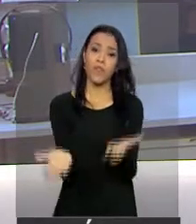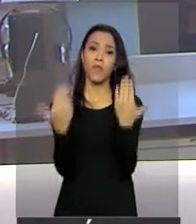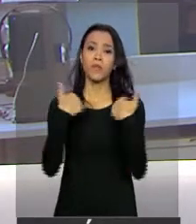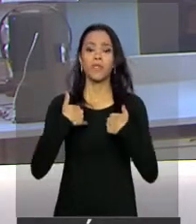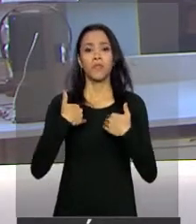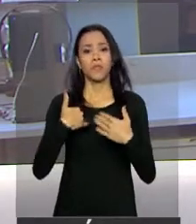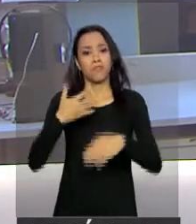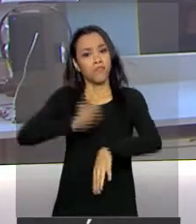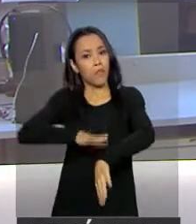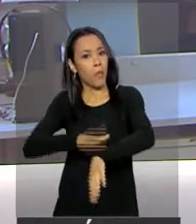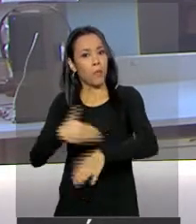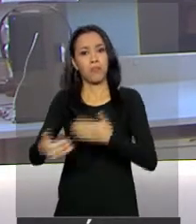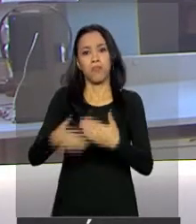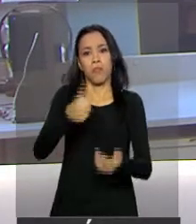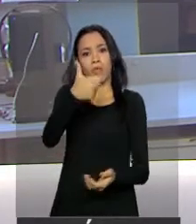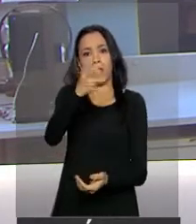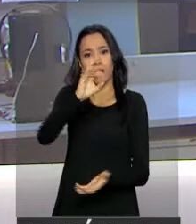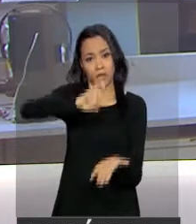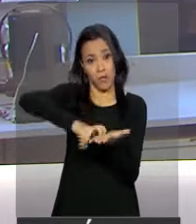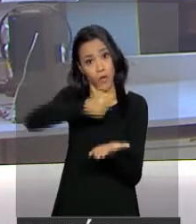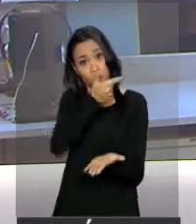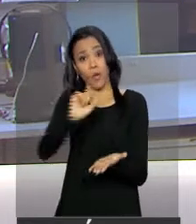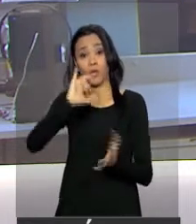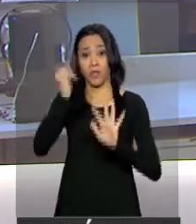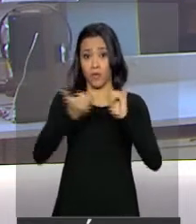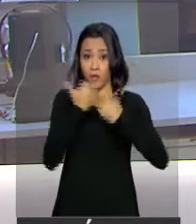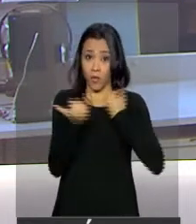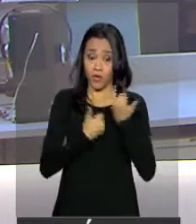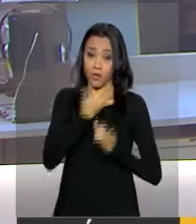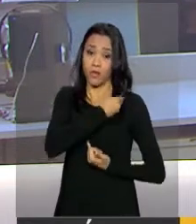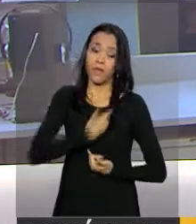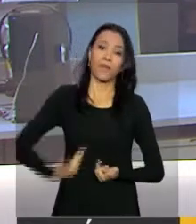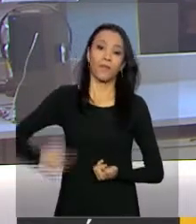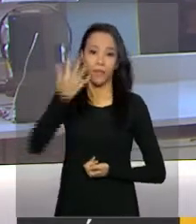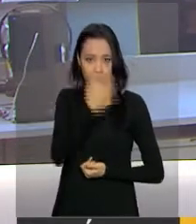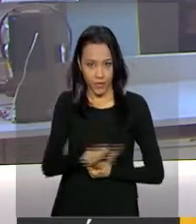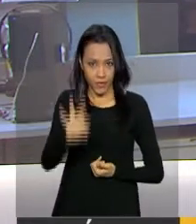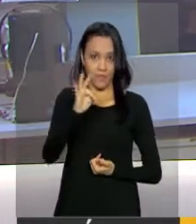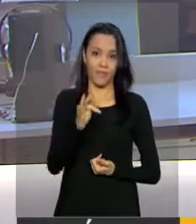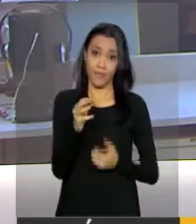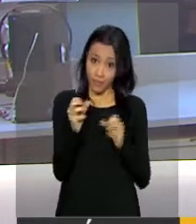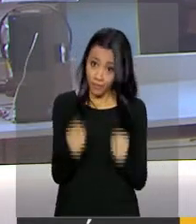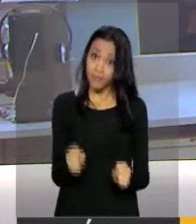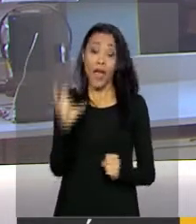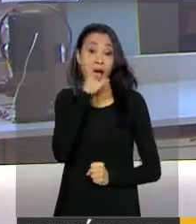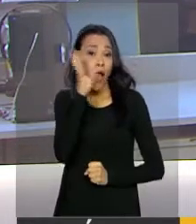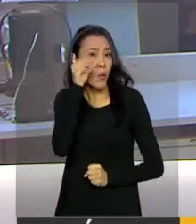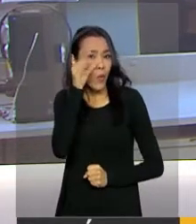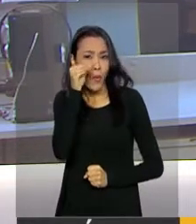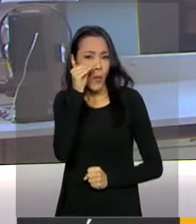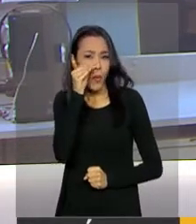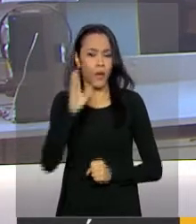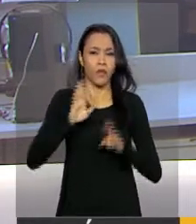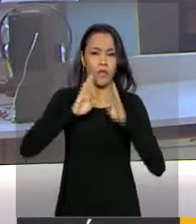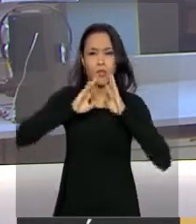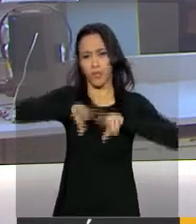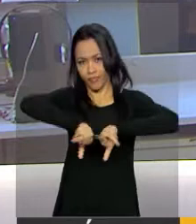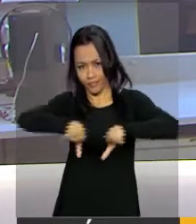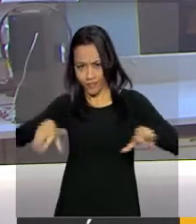qualquer momento ou às 10 da manhã com outras informações do governo federal. Acompanhe também as novidades em nossas redes